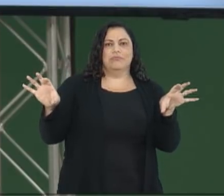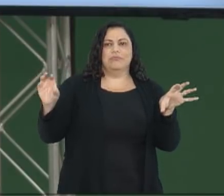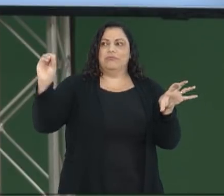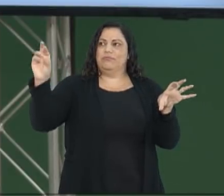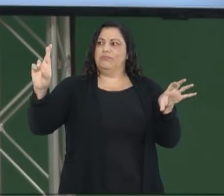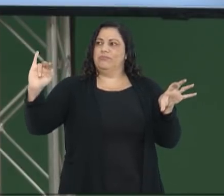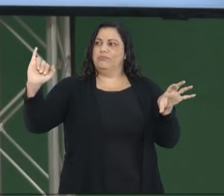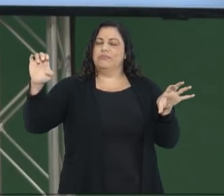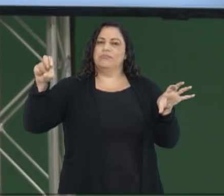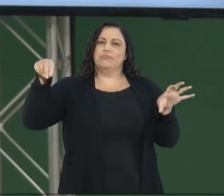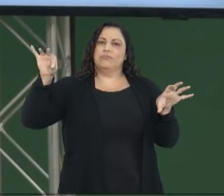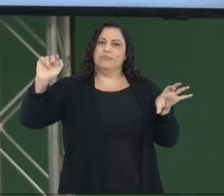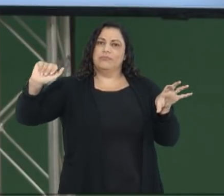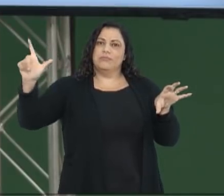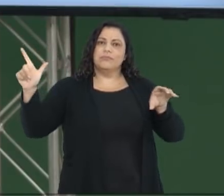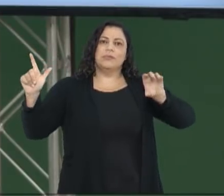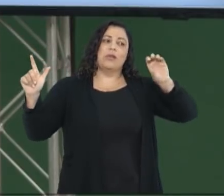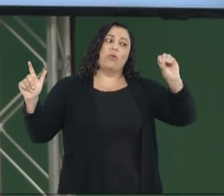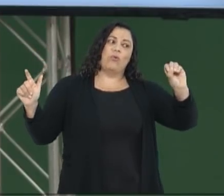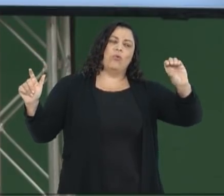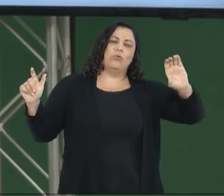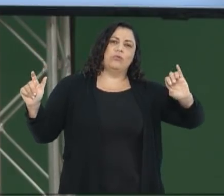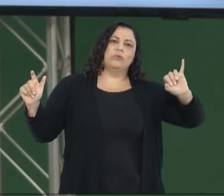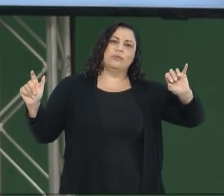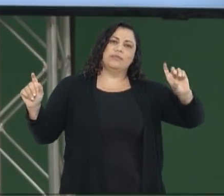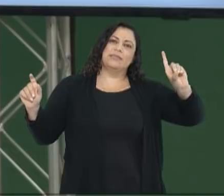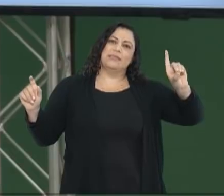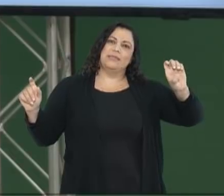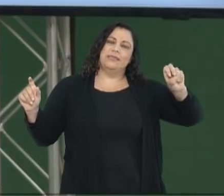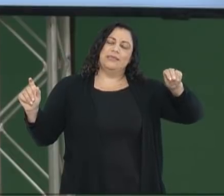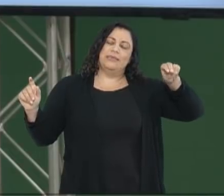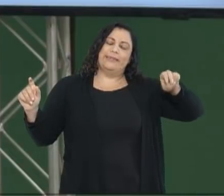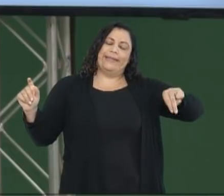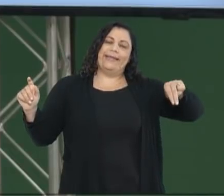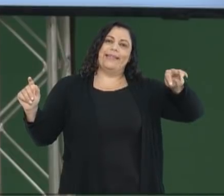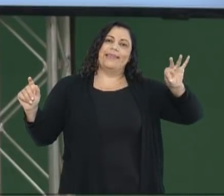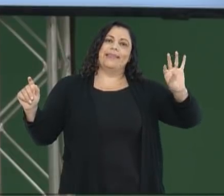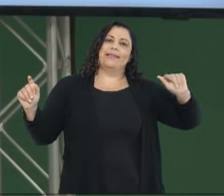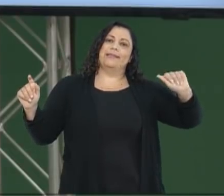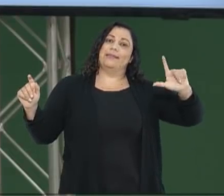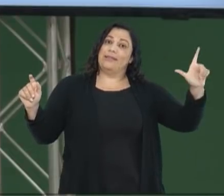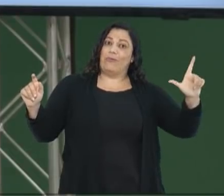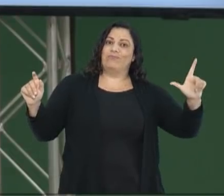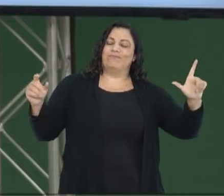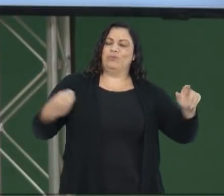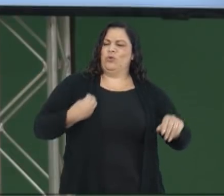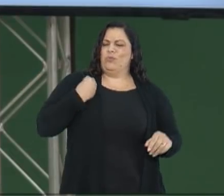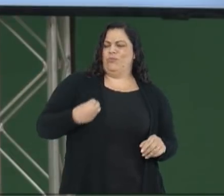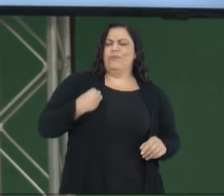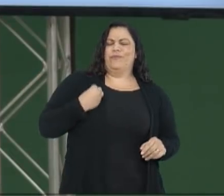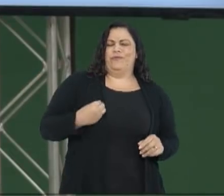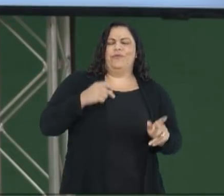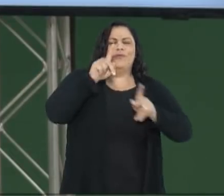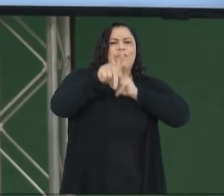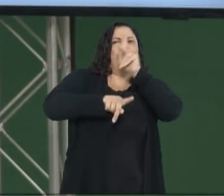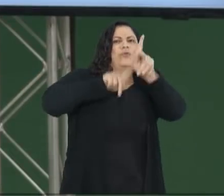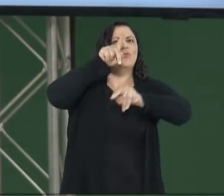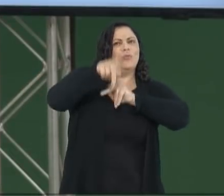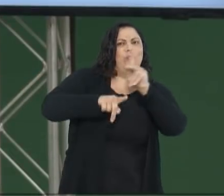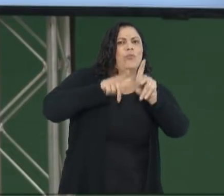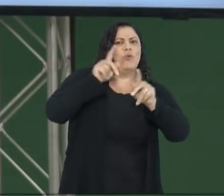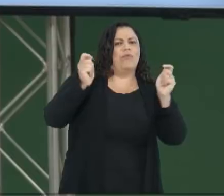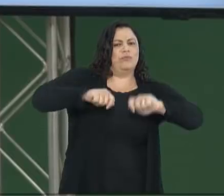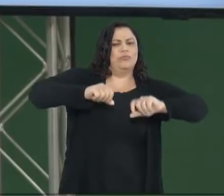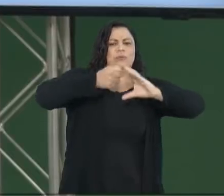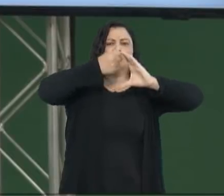gente entender que a maneira como vive o povo no leste europeu é bem diferente da porção ocidental. São